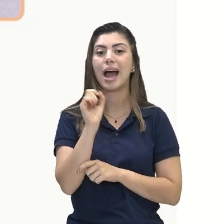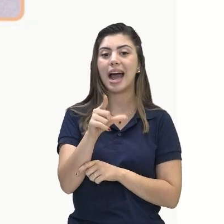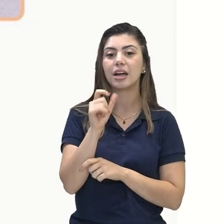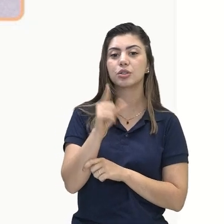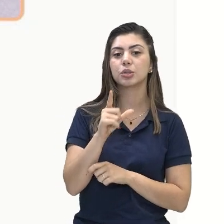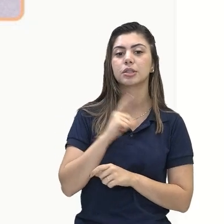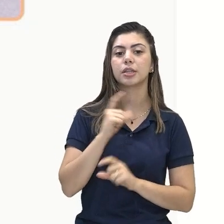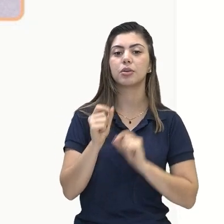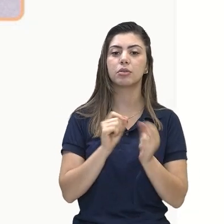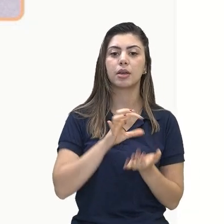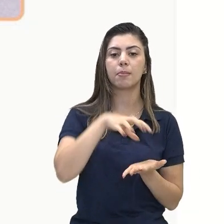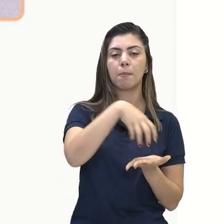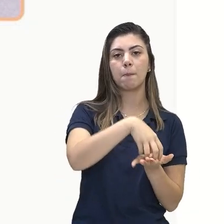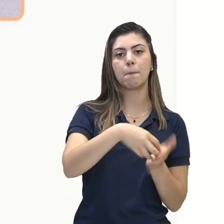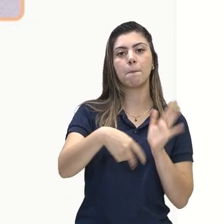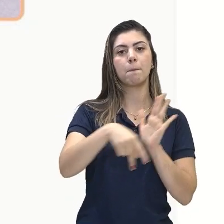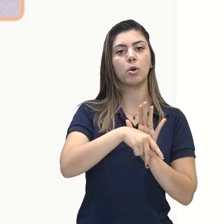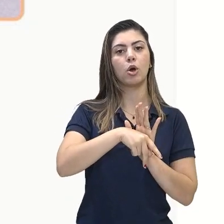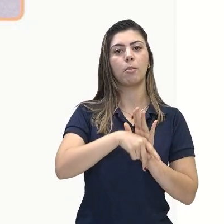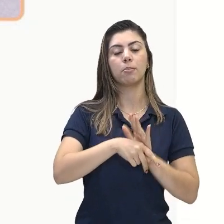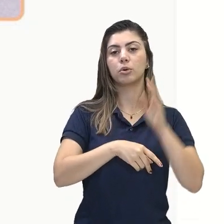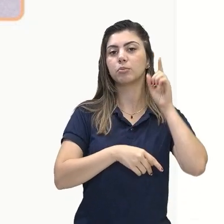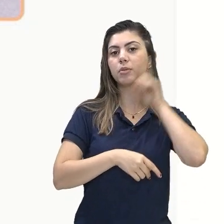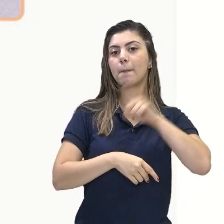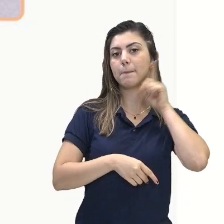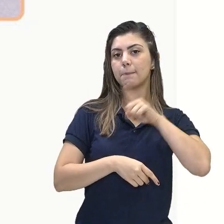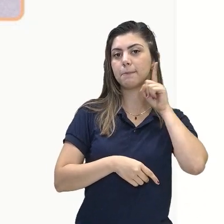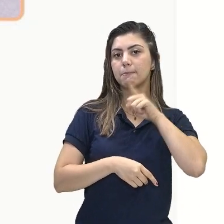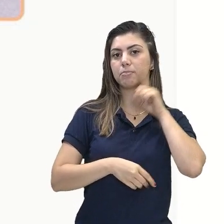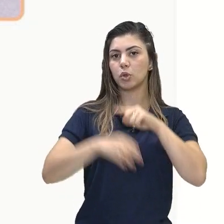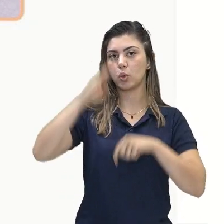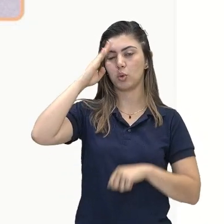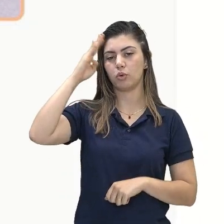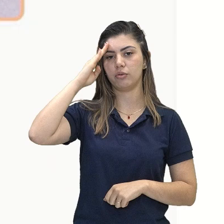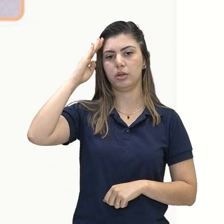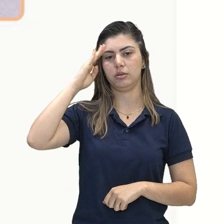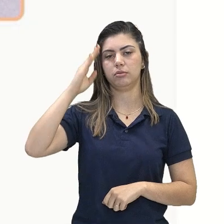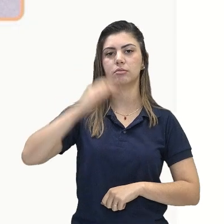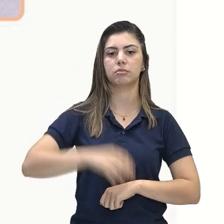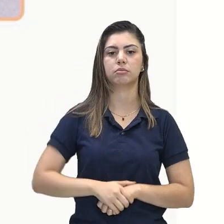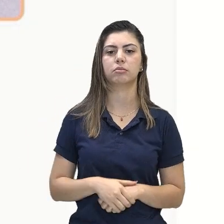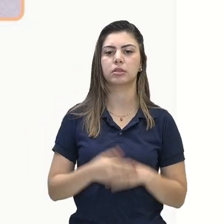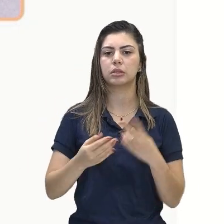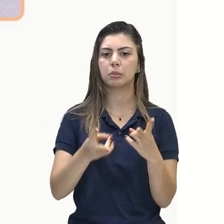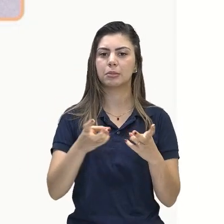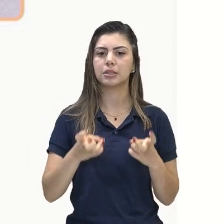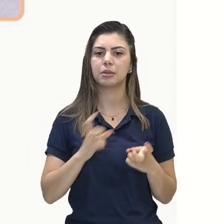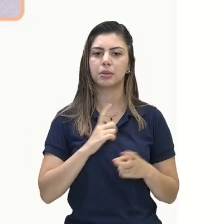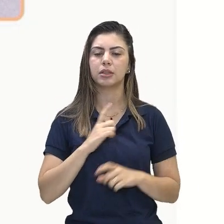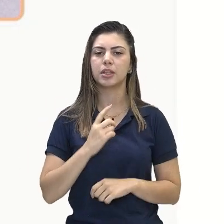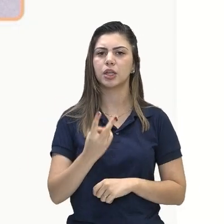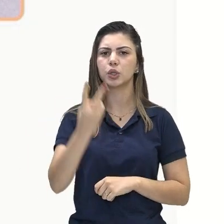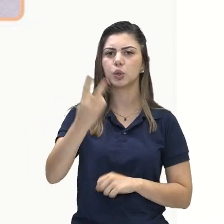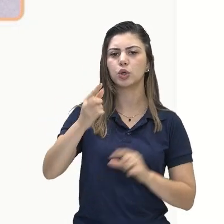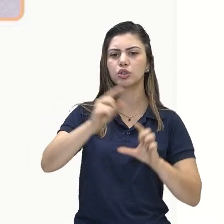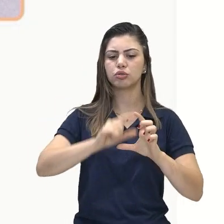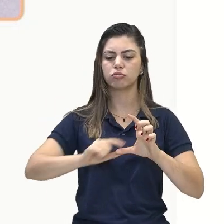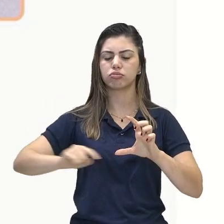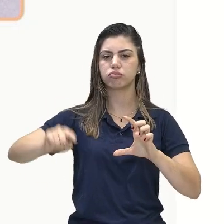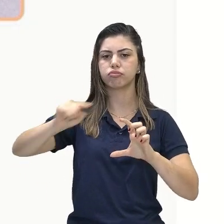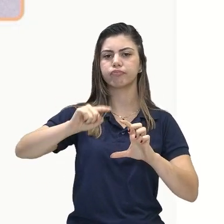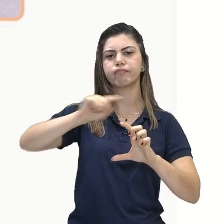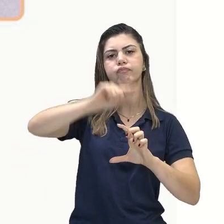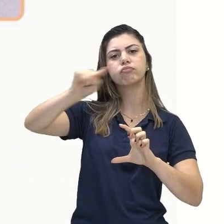bases militares americanas. Percebam que nós temos dois raios concêntricos aqui, dois círculos, que